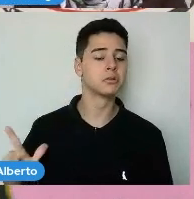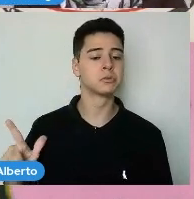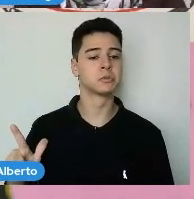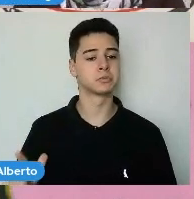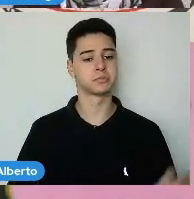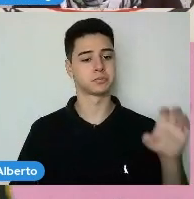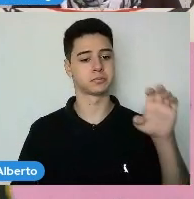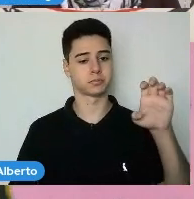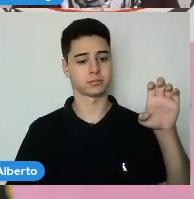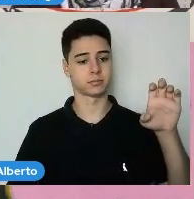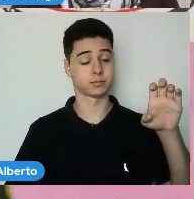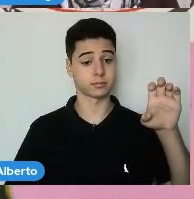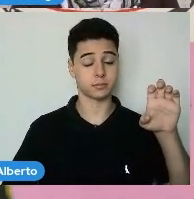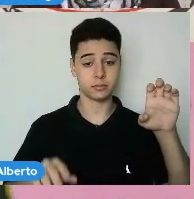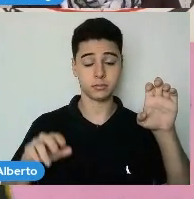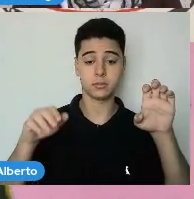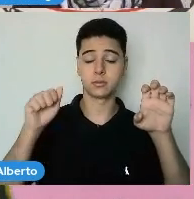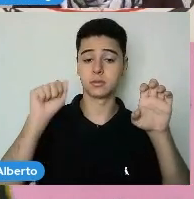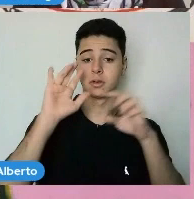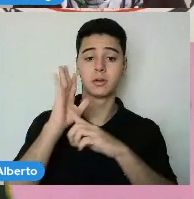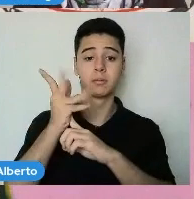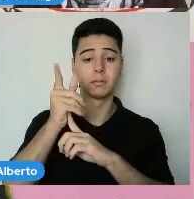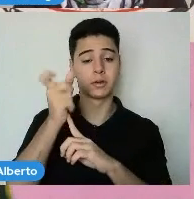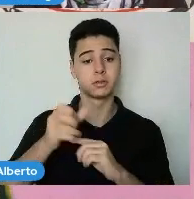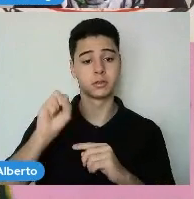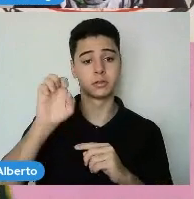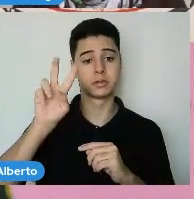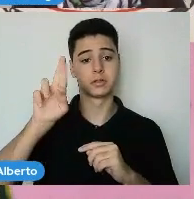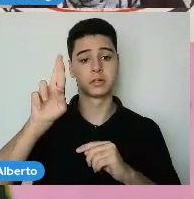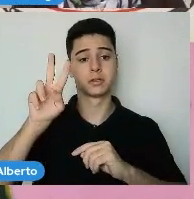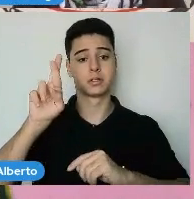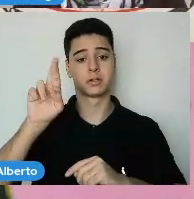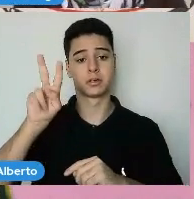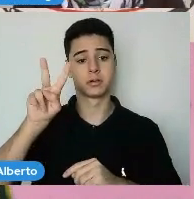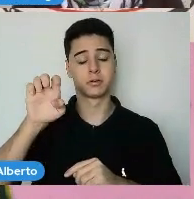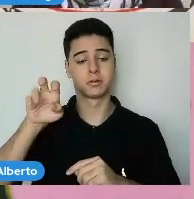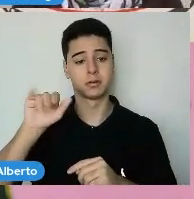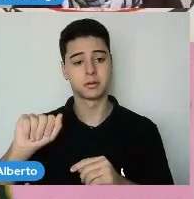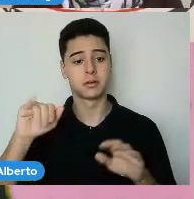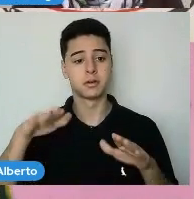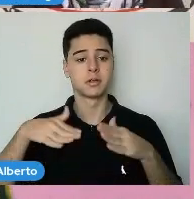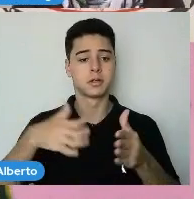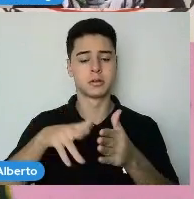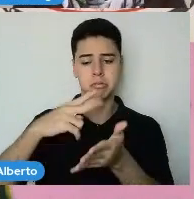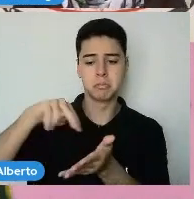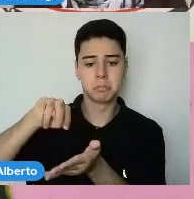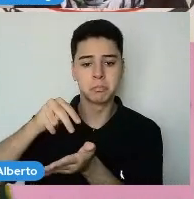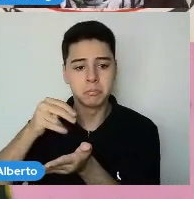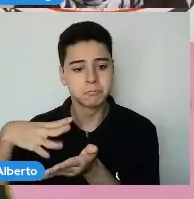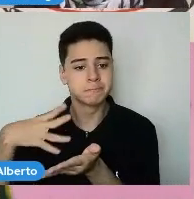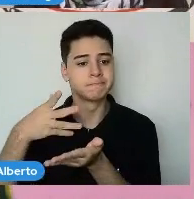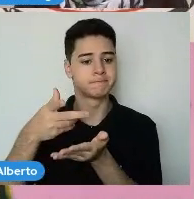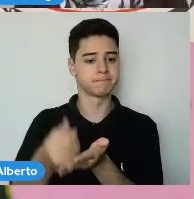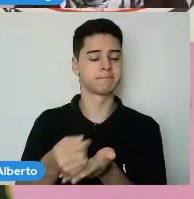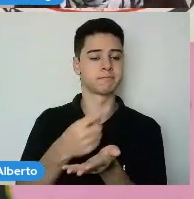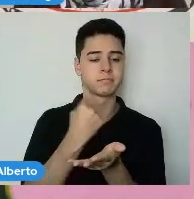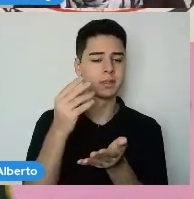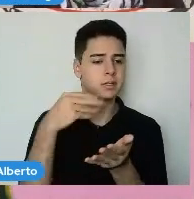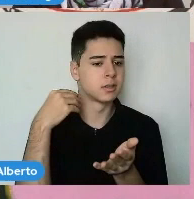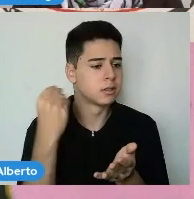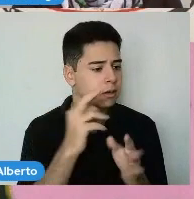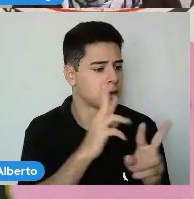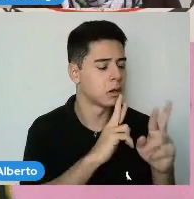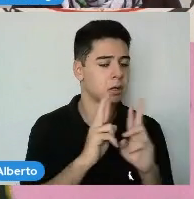Ela é uma artista performática sérvia, a sua área de atuação é a performance, e ela explora a relação